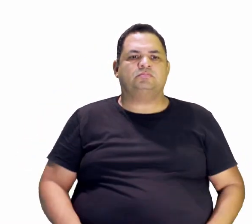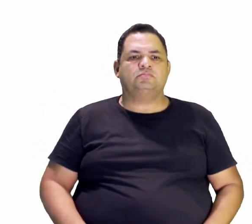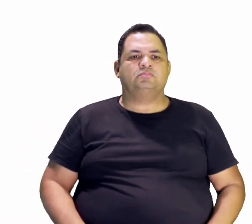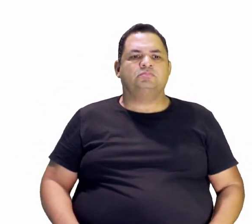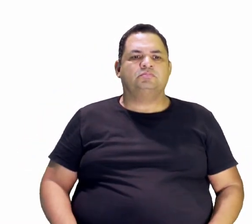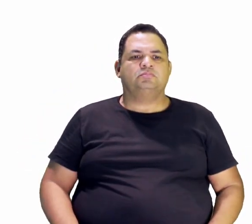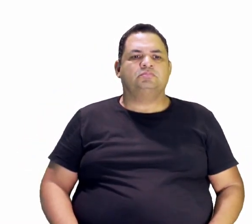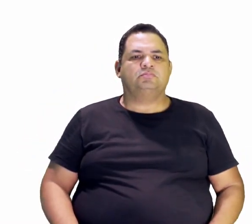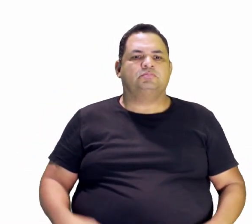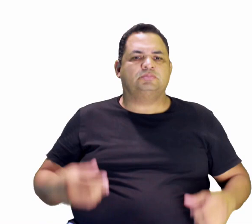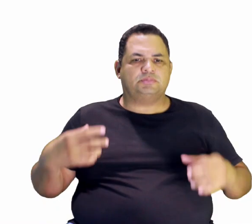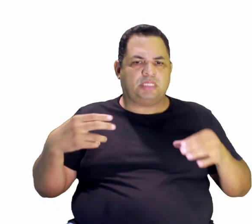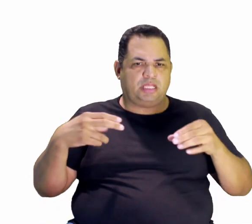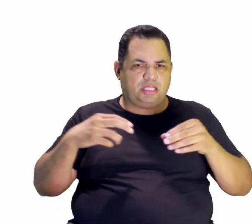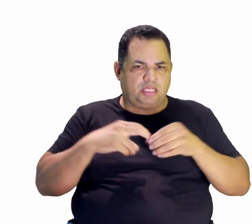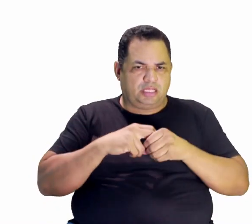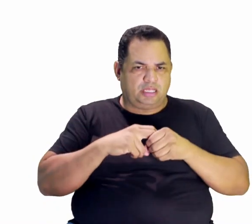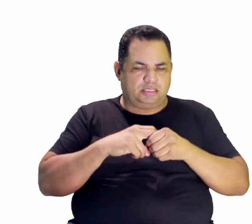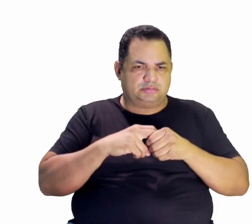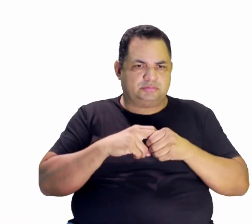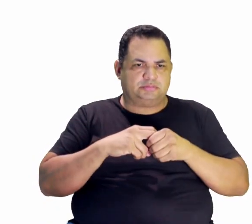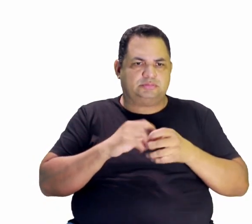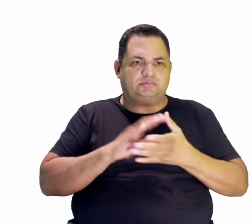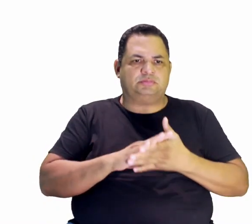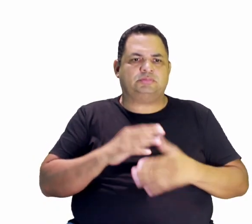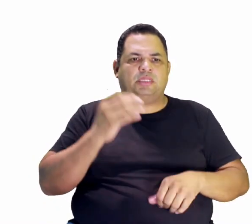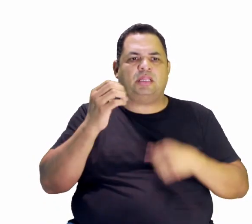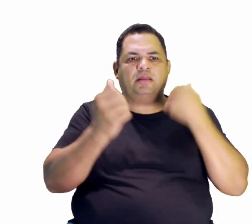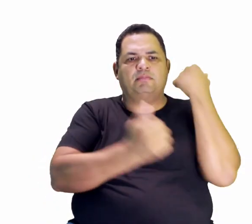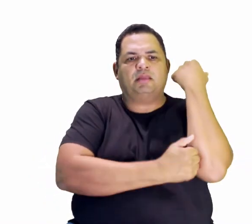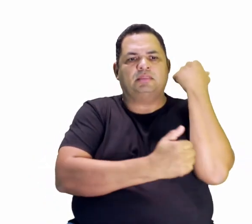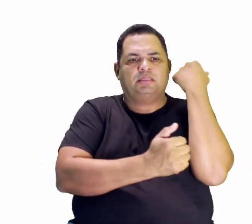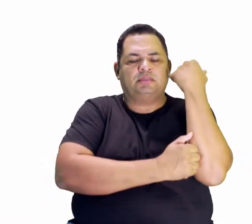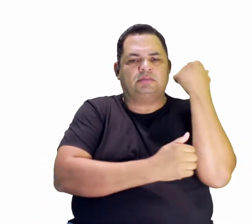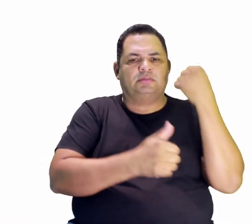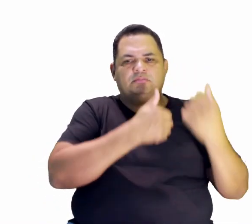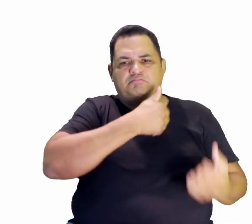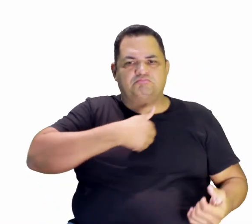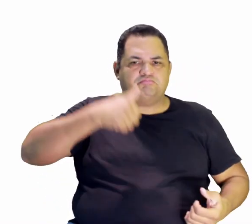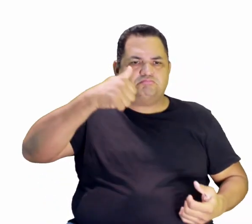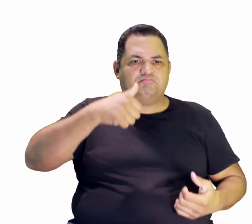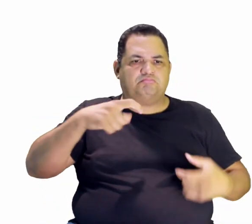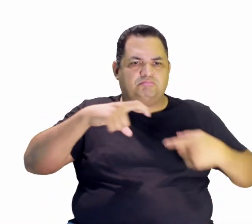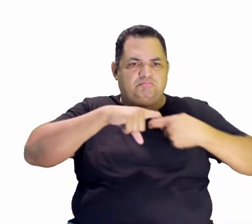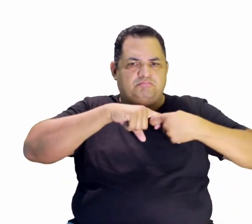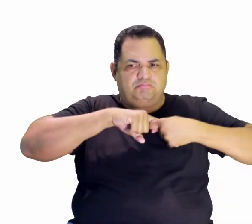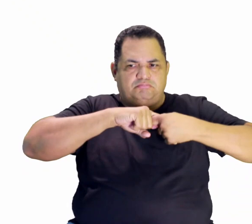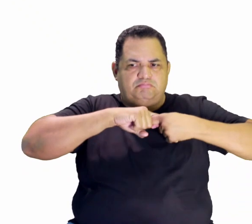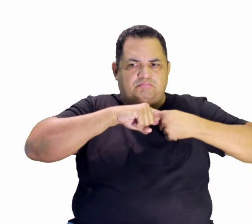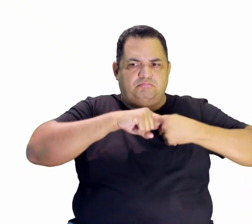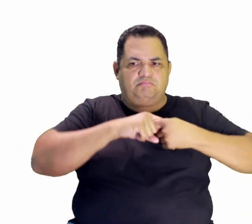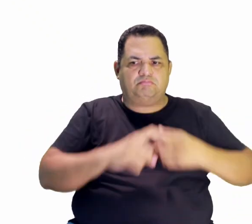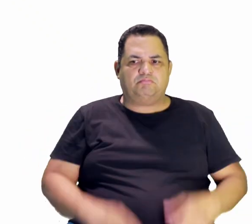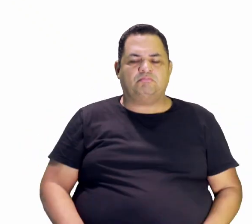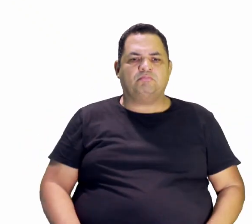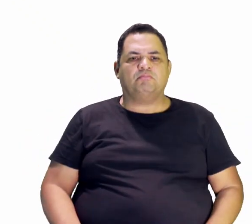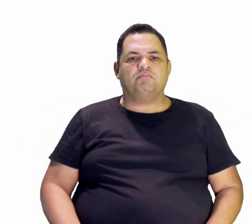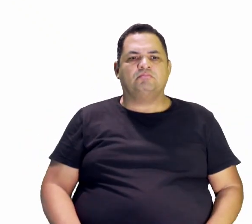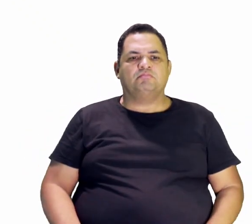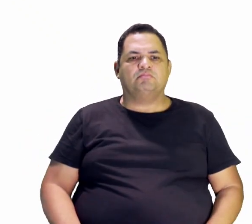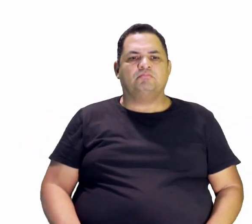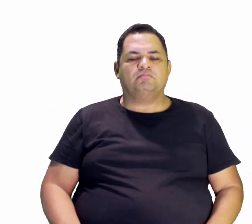junto com o martelo, se encaixe melhor na madeira. Então, isso nós estamos utilizando o quê?